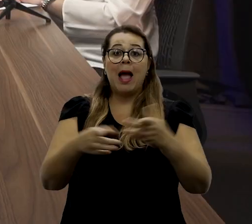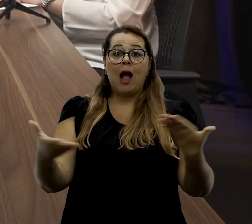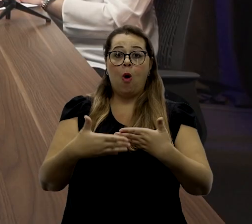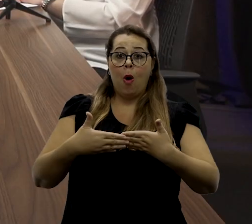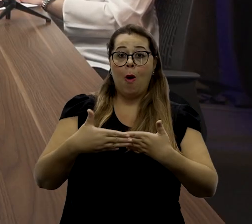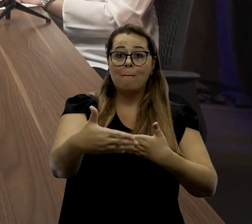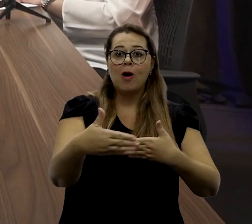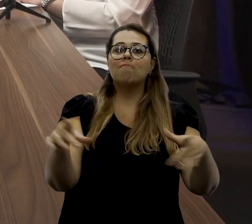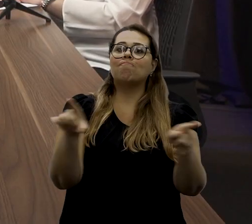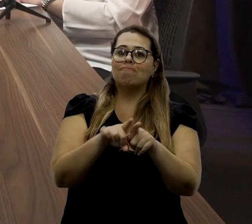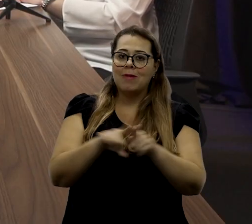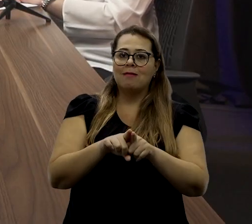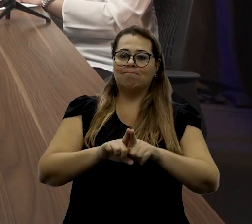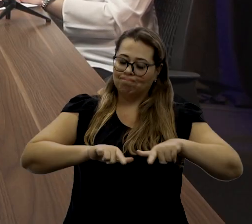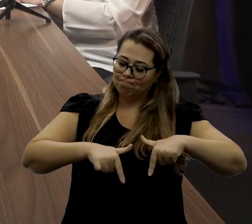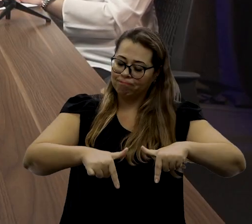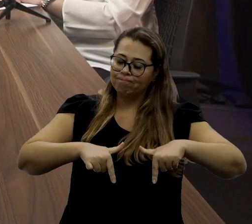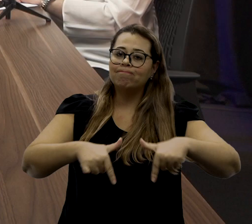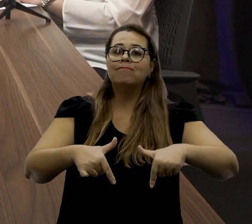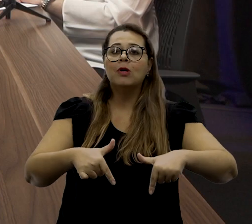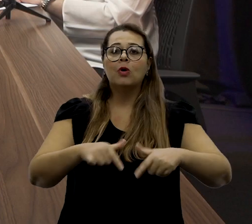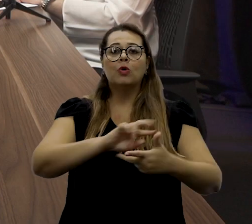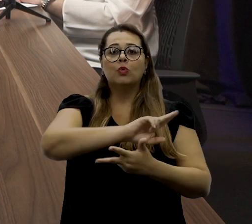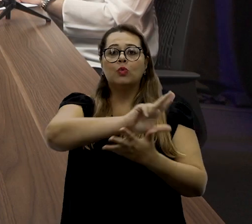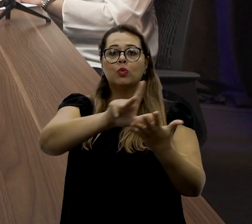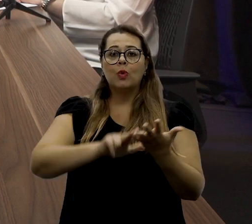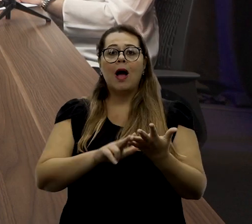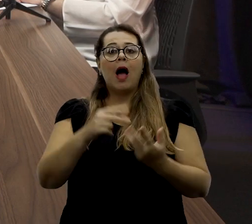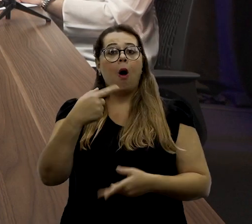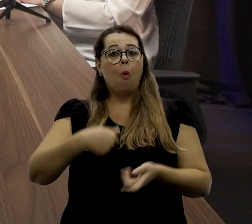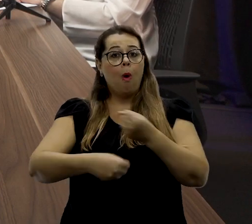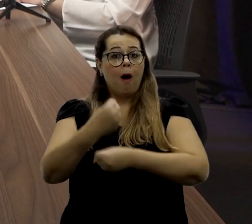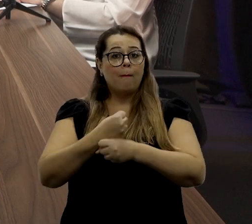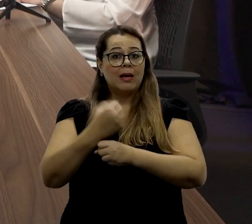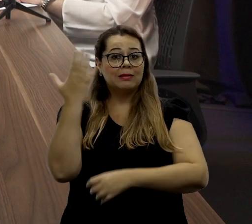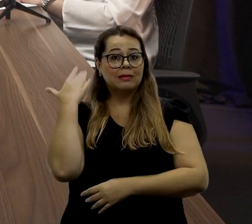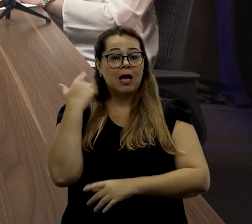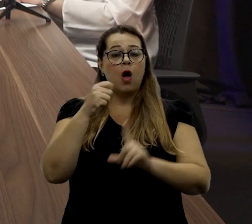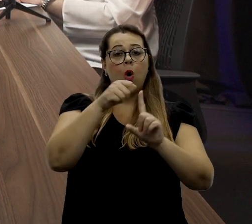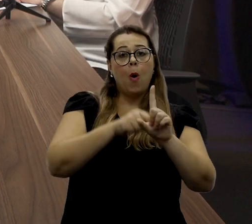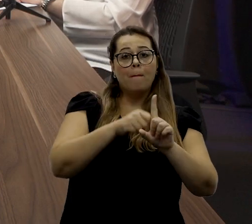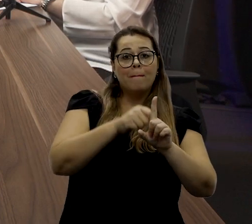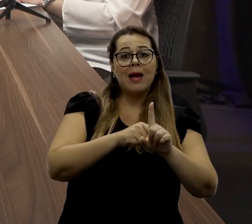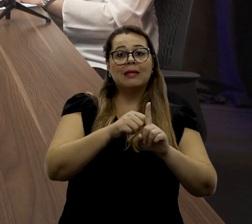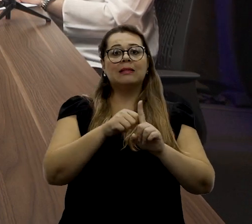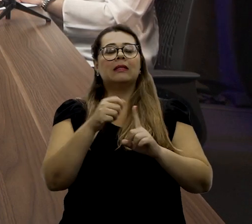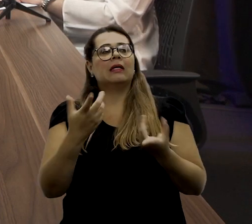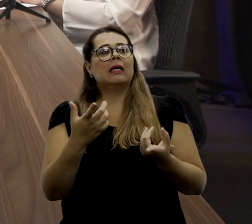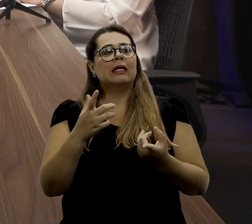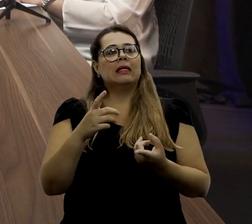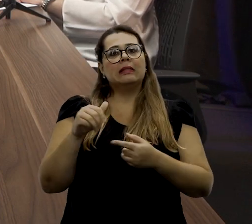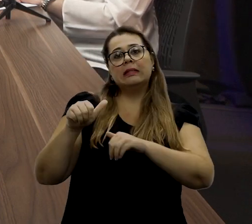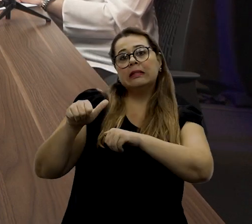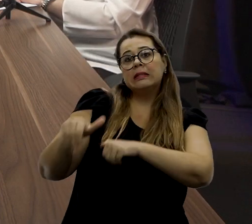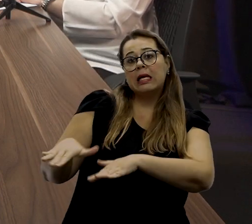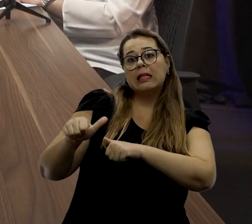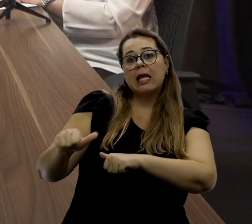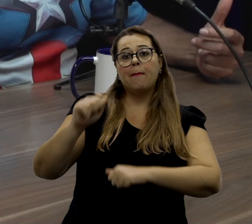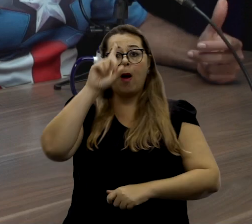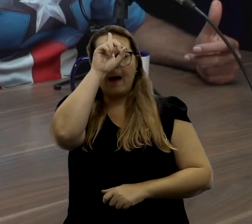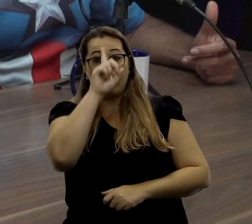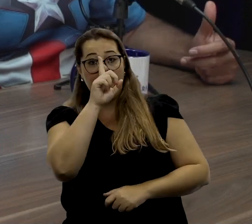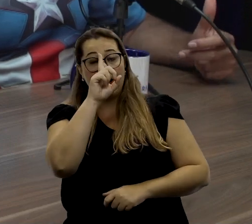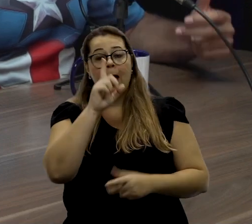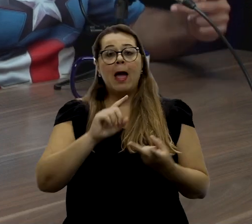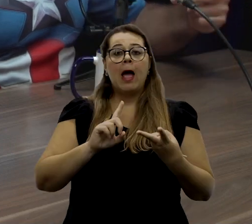desafiador também. A gente percebe que teve Setembro Amarelo, que falamos sobre suicídio, aí depois foi